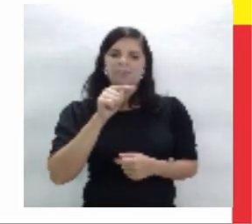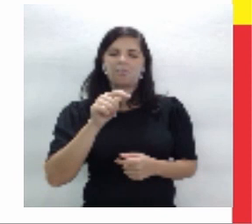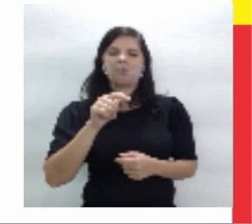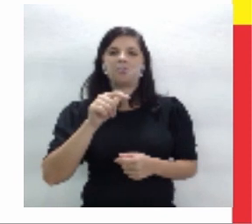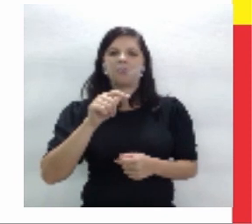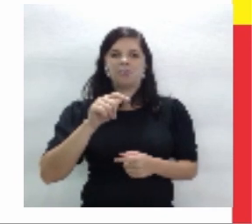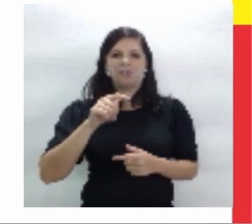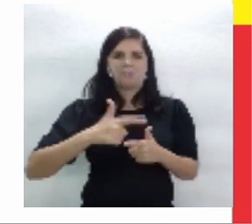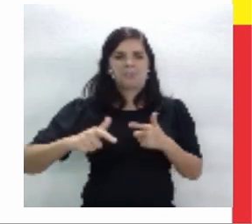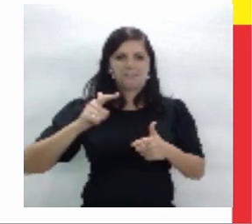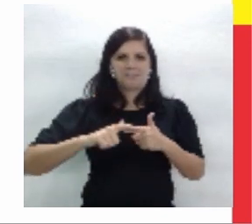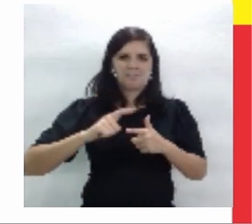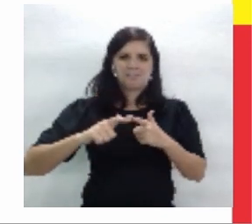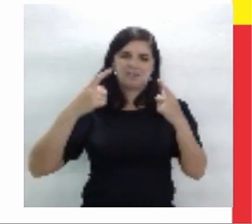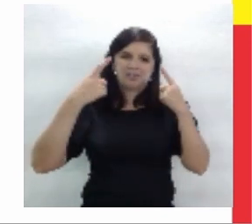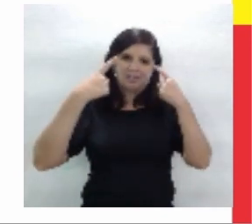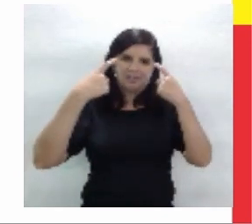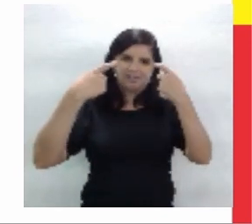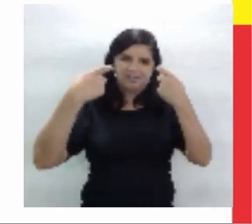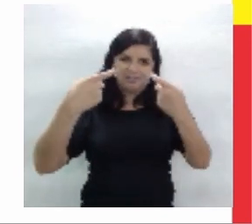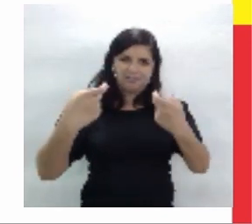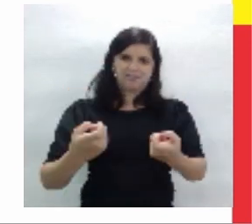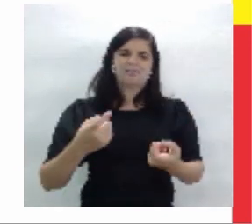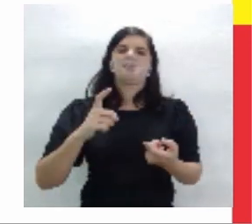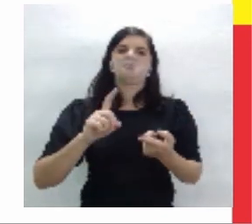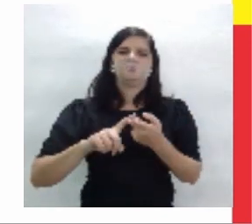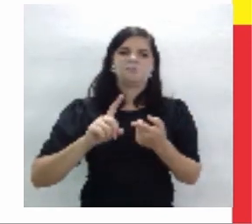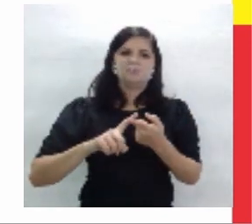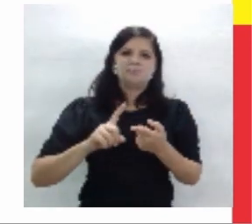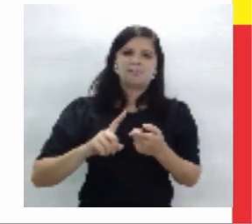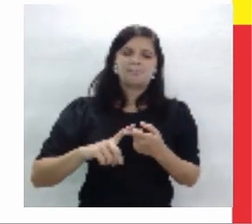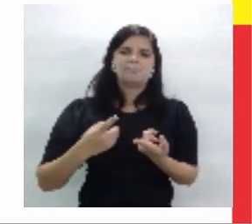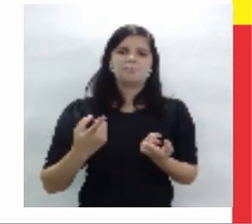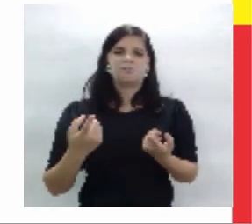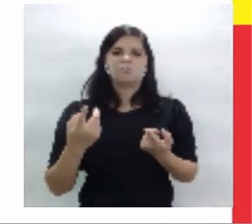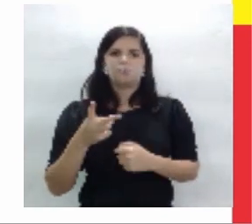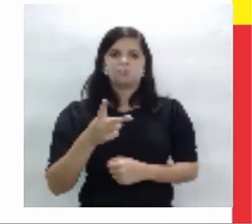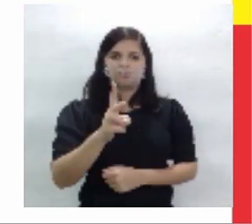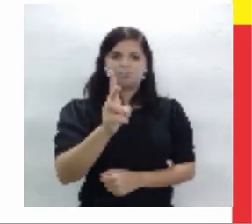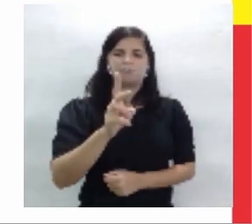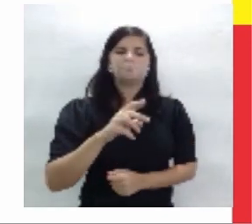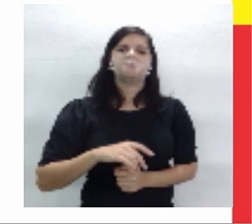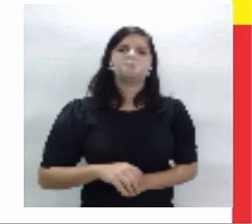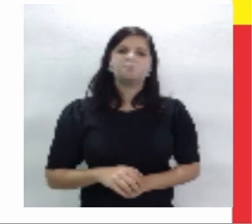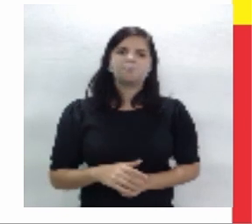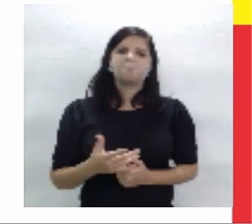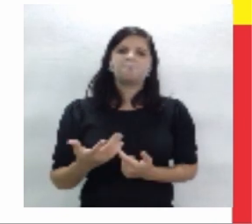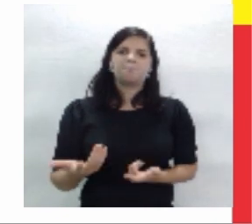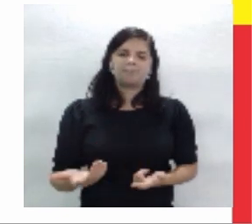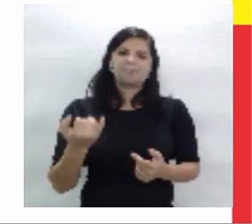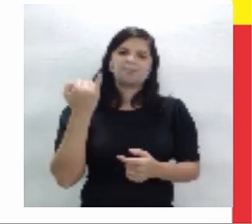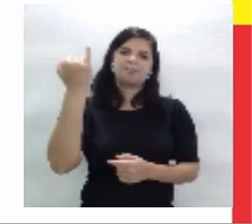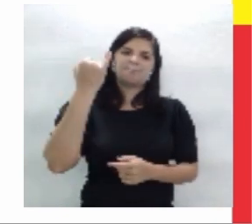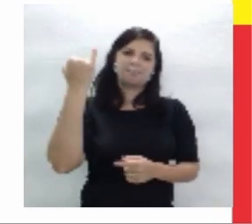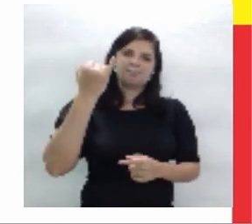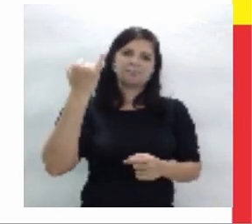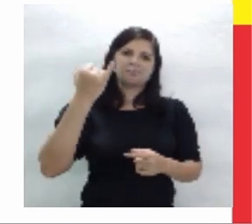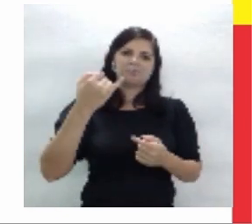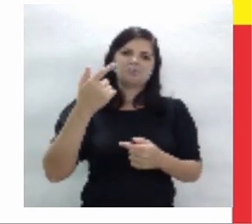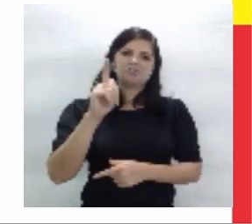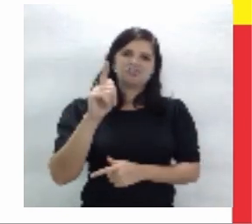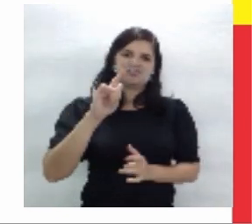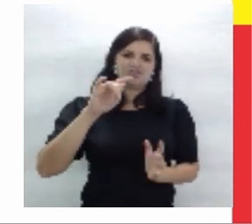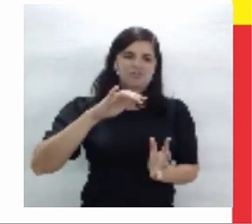algumas guerras e teve a sua continuidade importante como elemento